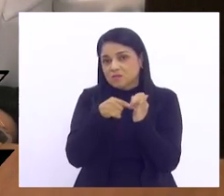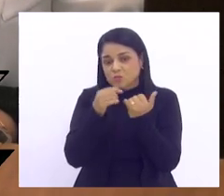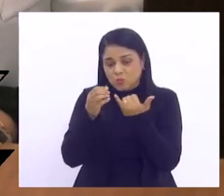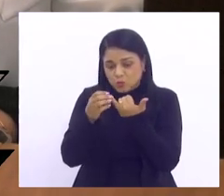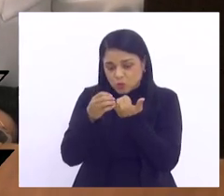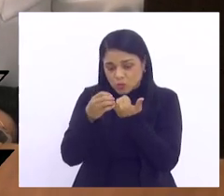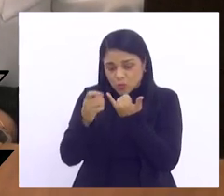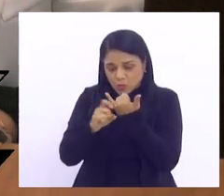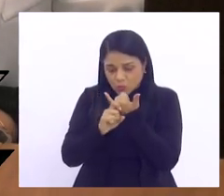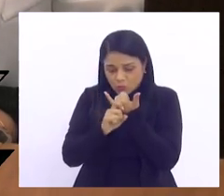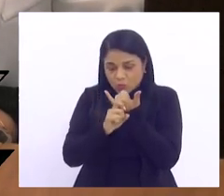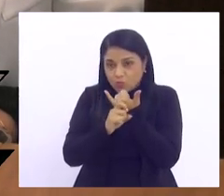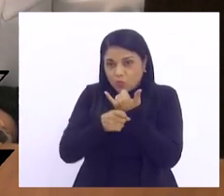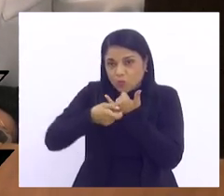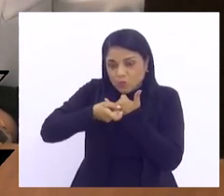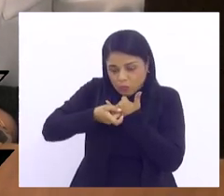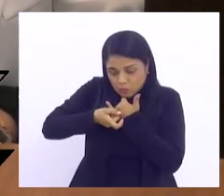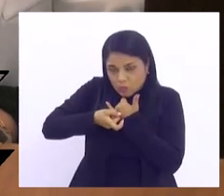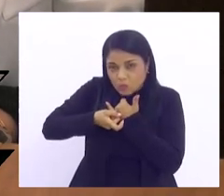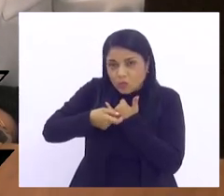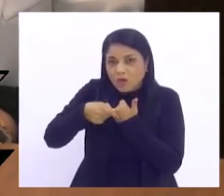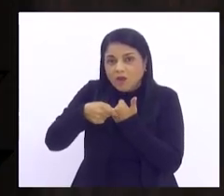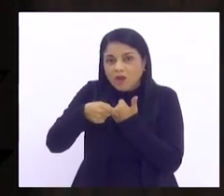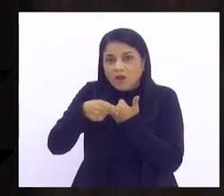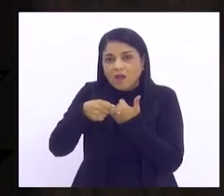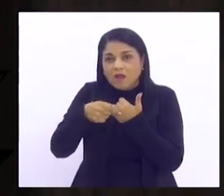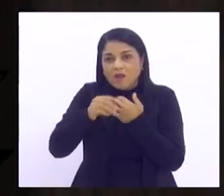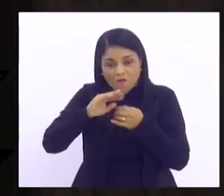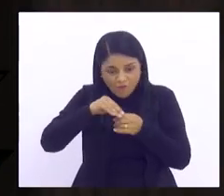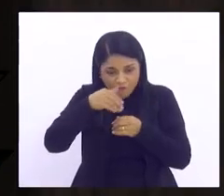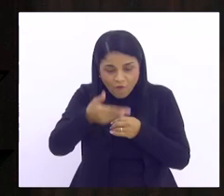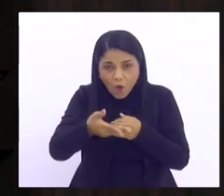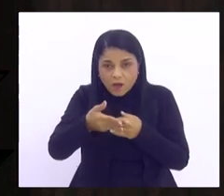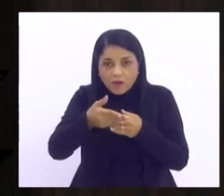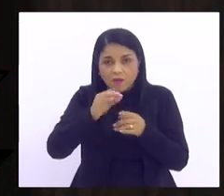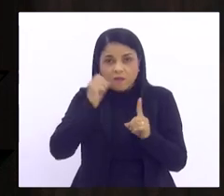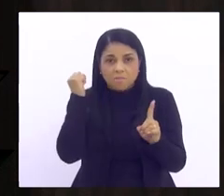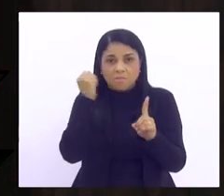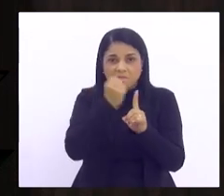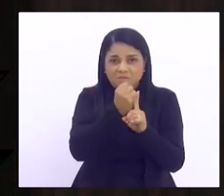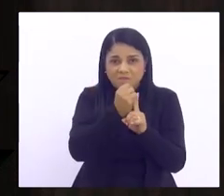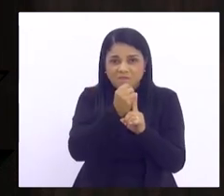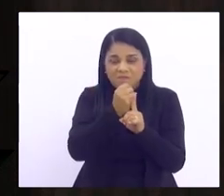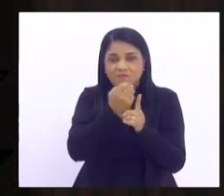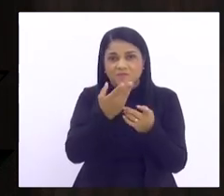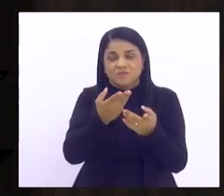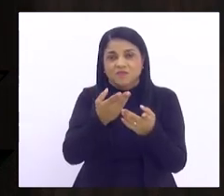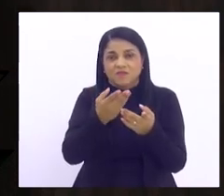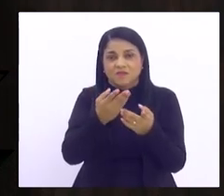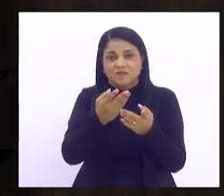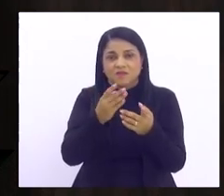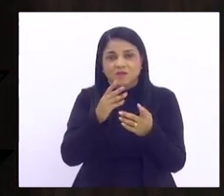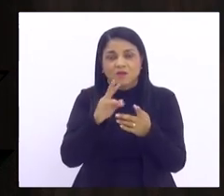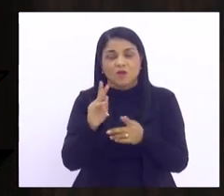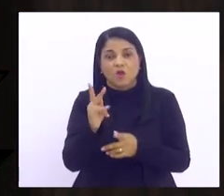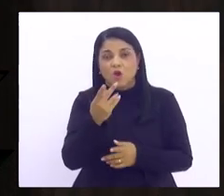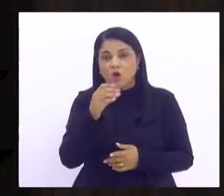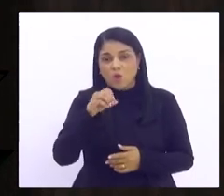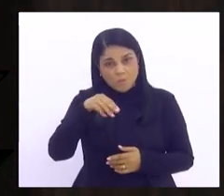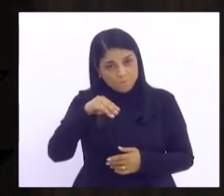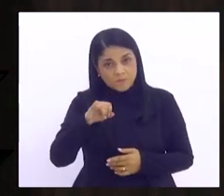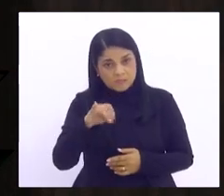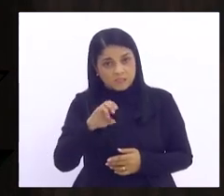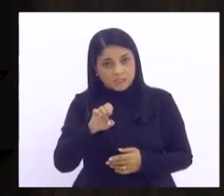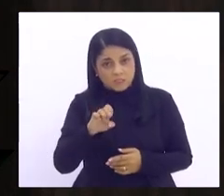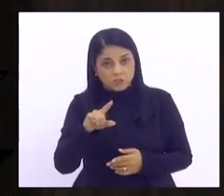fora do útero, nós poderíamos dizer que é um homicídio extrauterino. Então, o aborto, ele é um homicídio, só que é intrauterino. Não